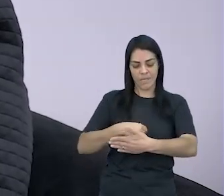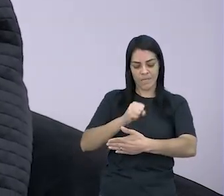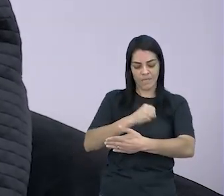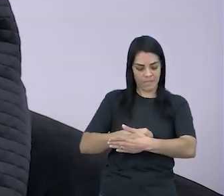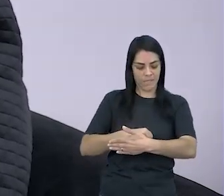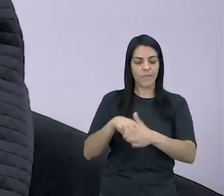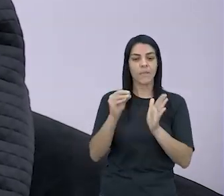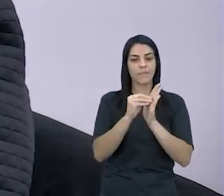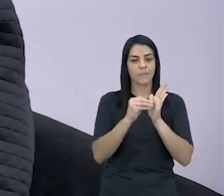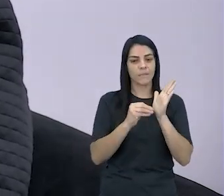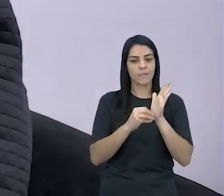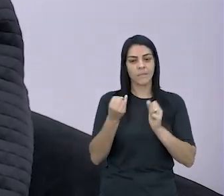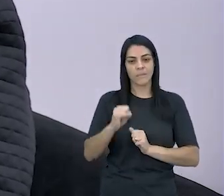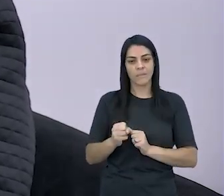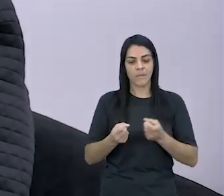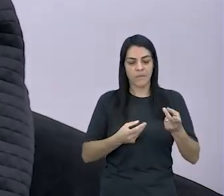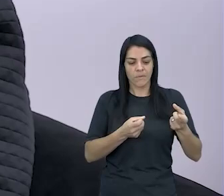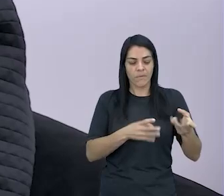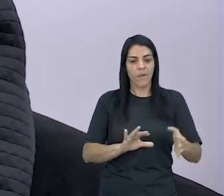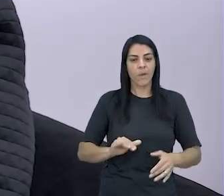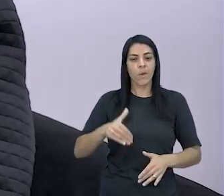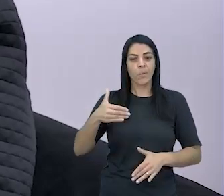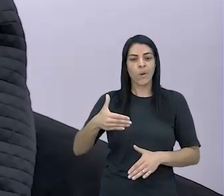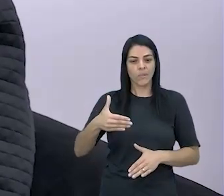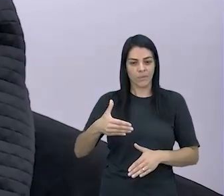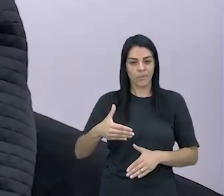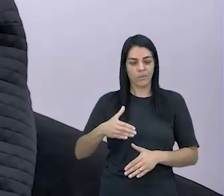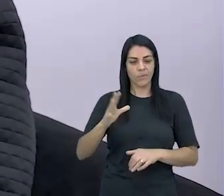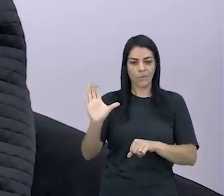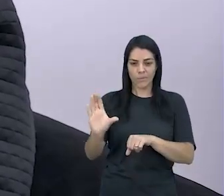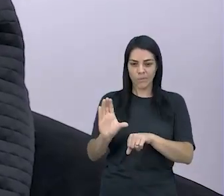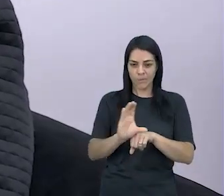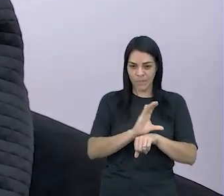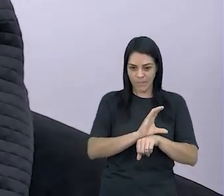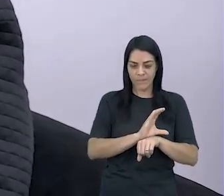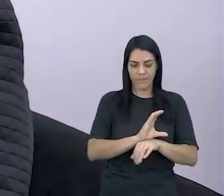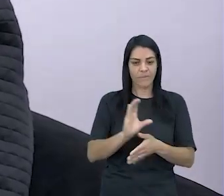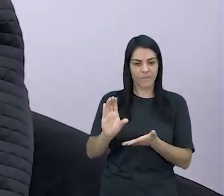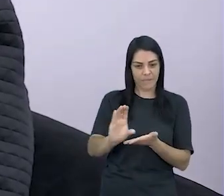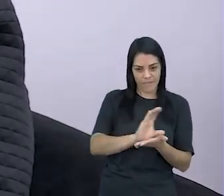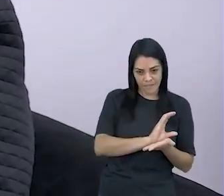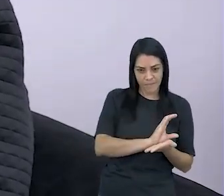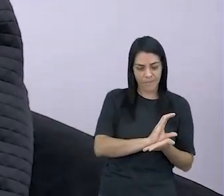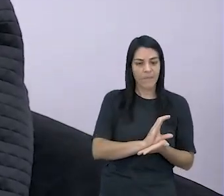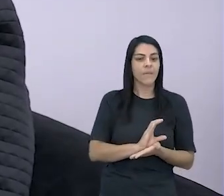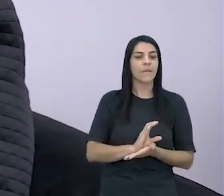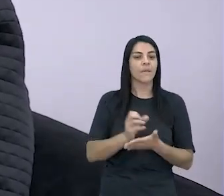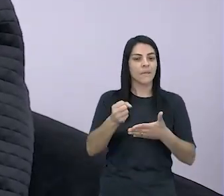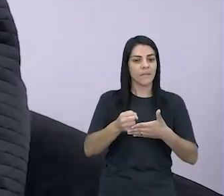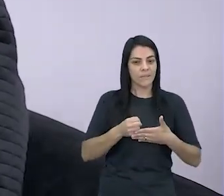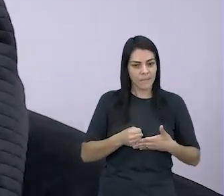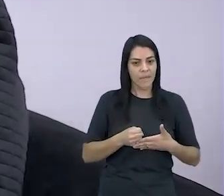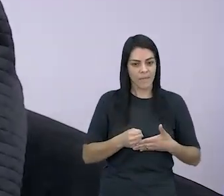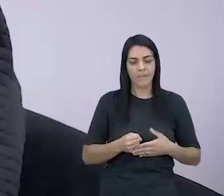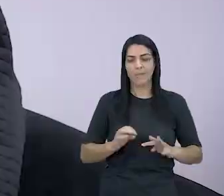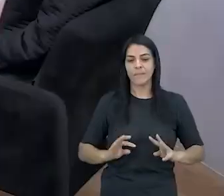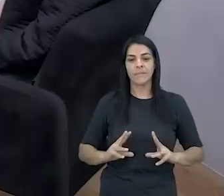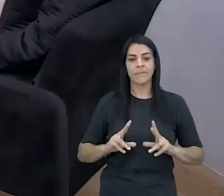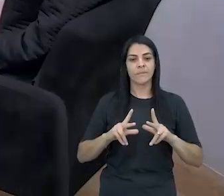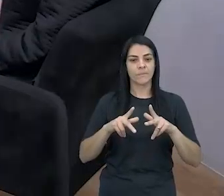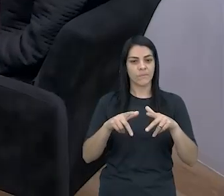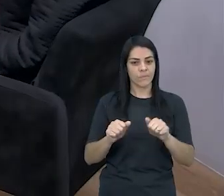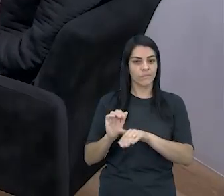ou se for vender, quanto vai ter o ganho. Tragam os pacotes, isso vai ajudar muito para todos os alunos.